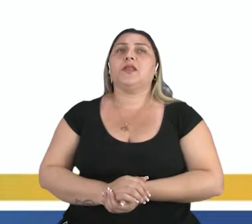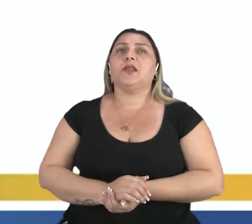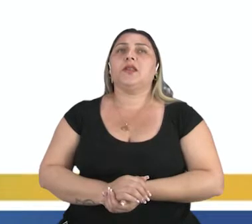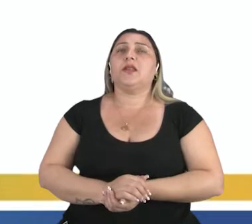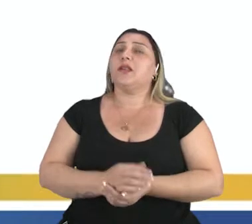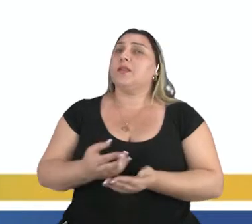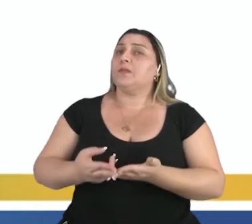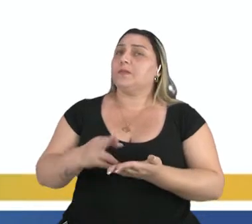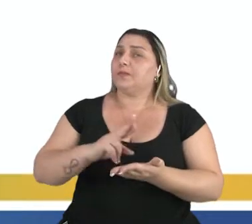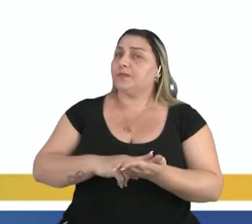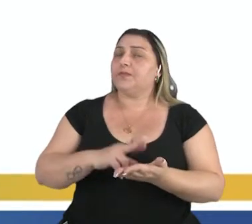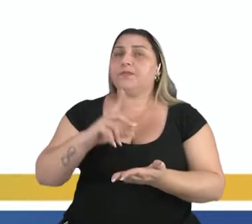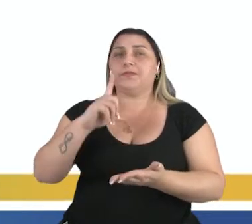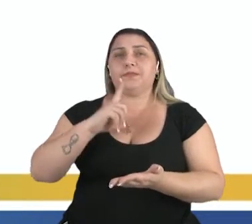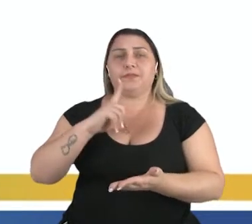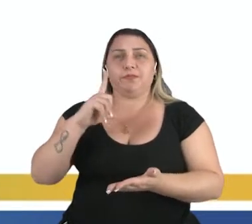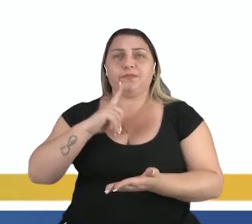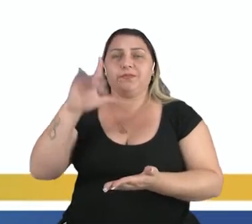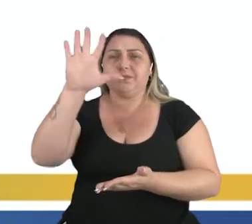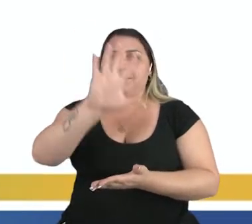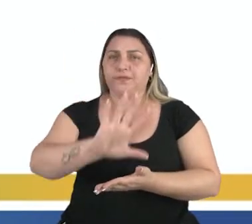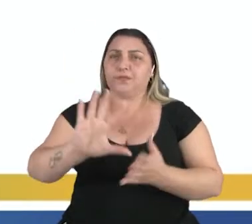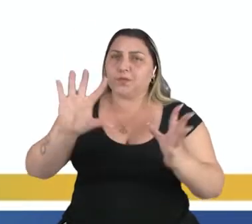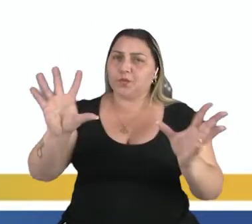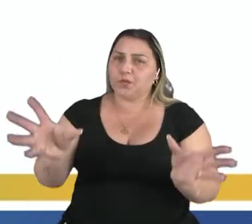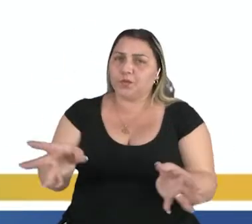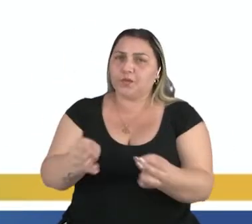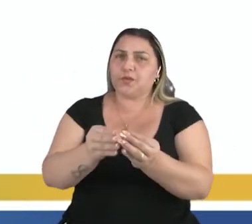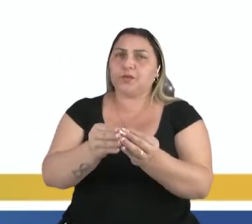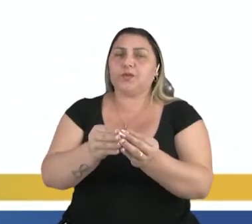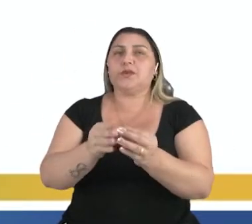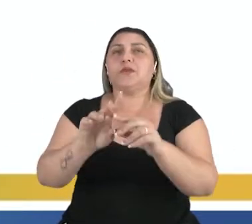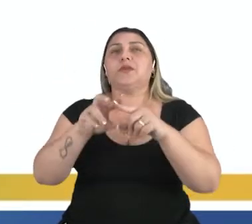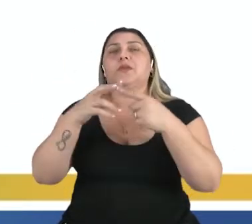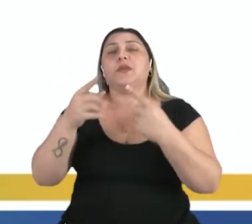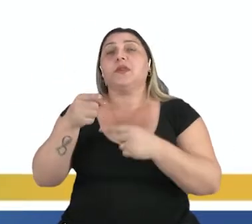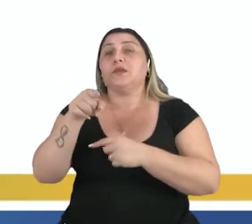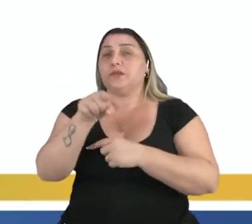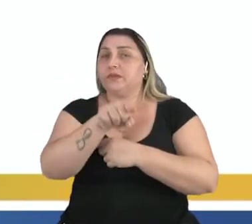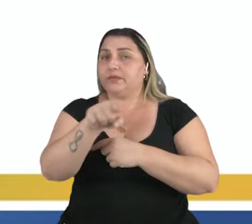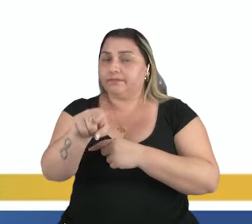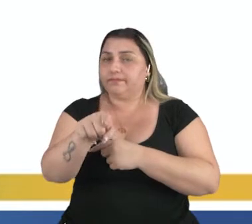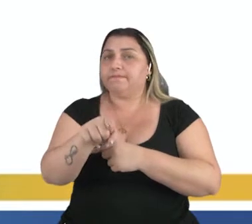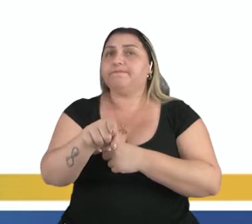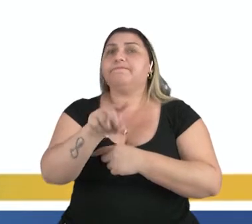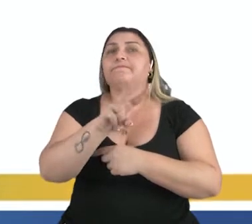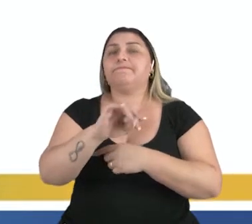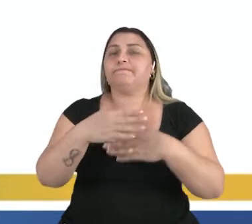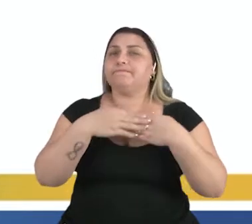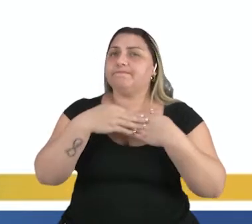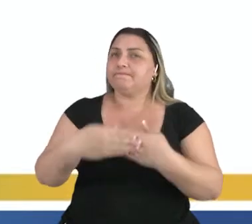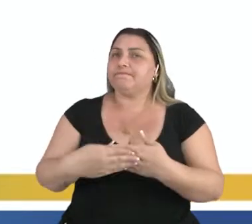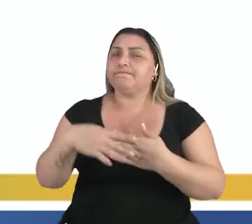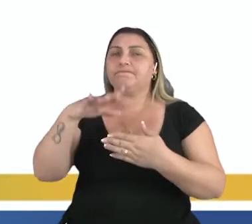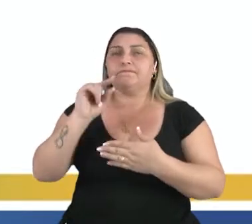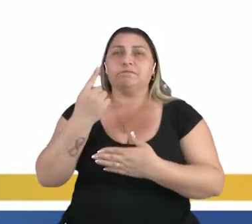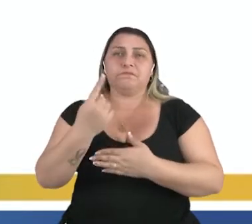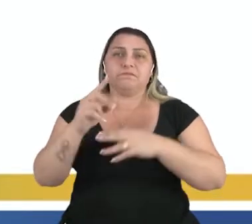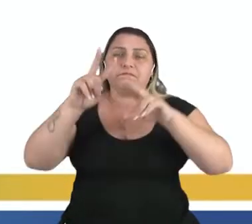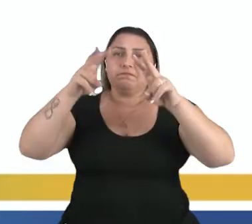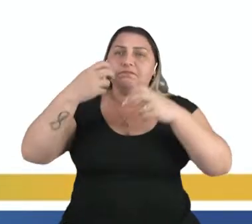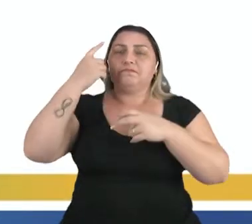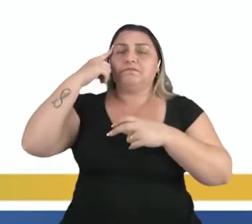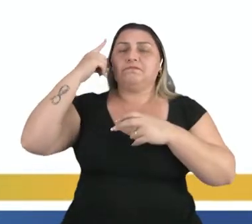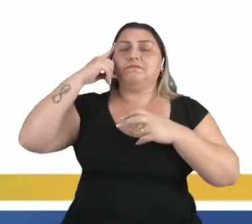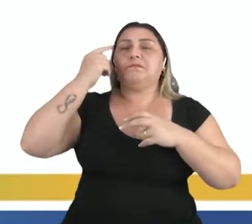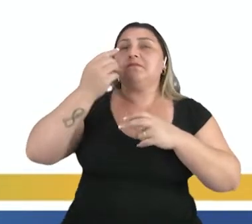Quando em revistas, nós vamos ter um apanhado geral, um resumão, né? Mas no seu caso, que vai trazer apenas um tema,